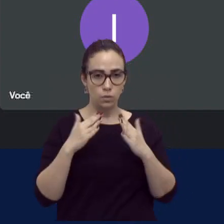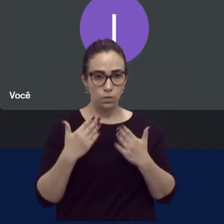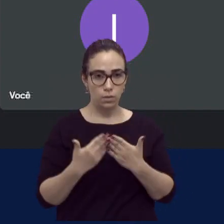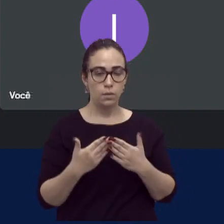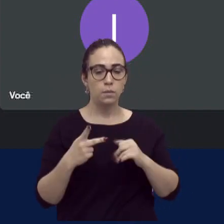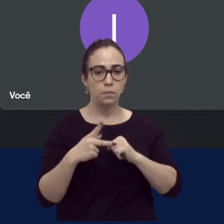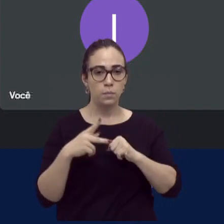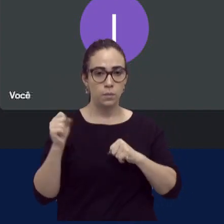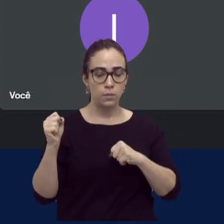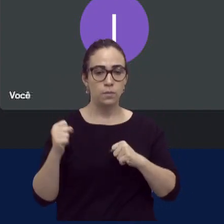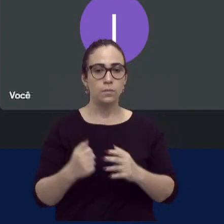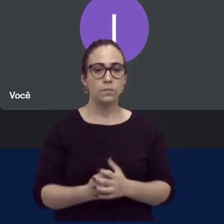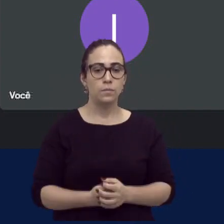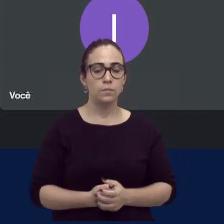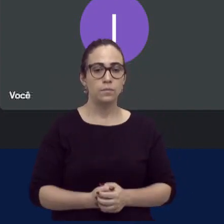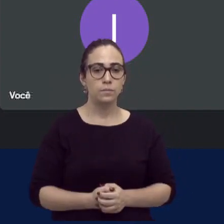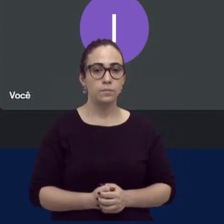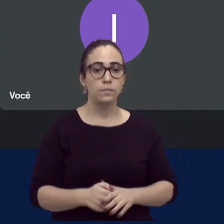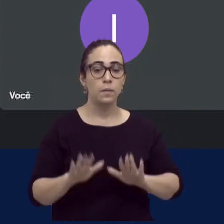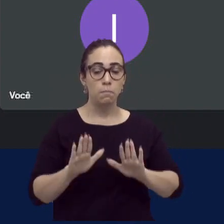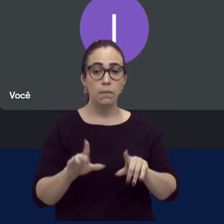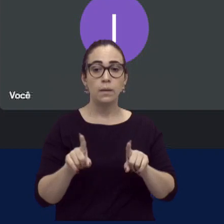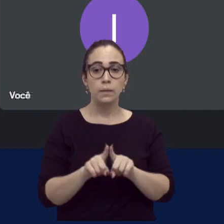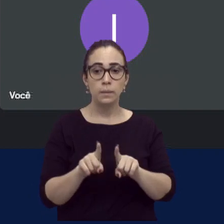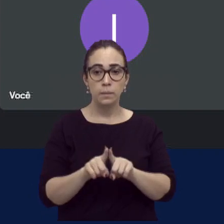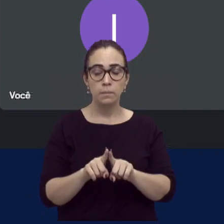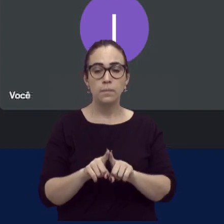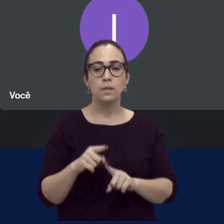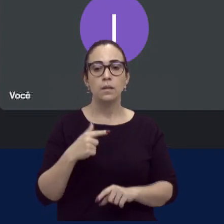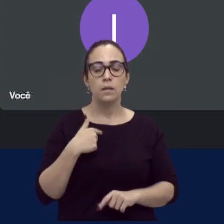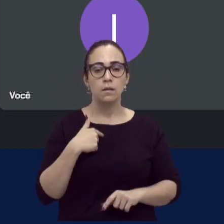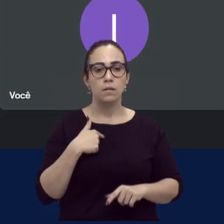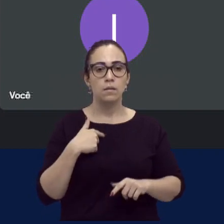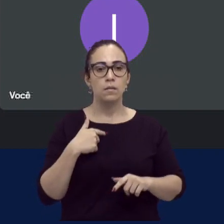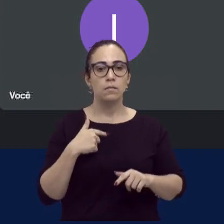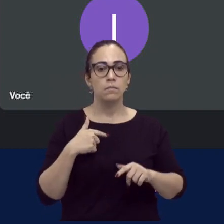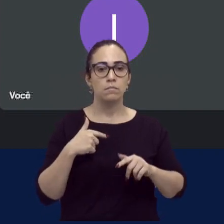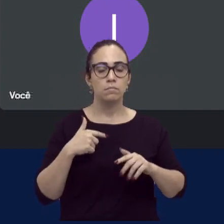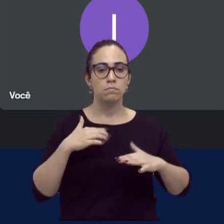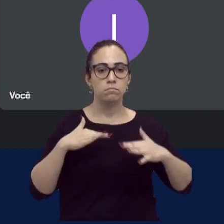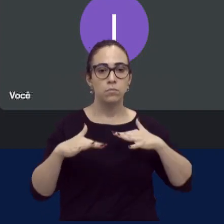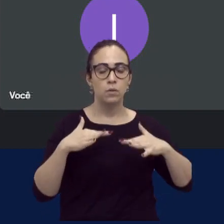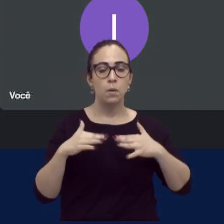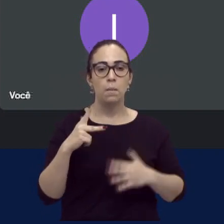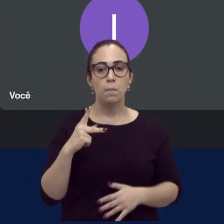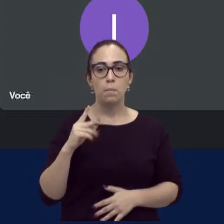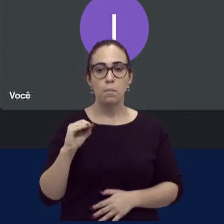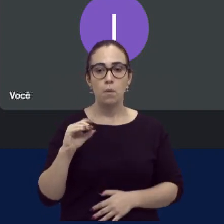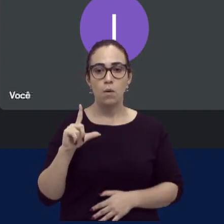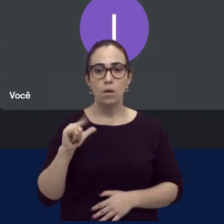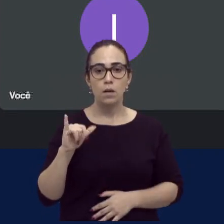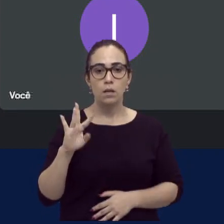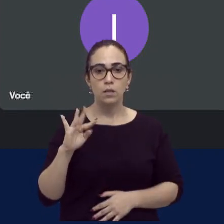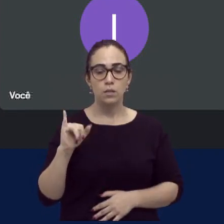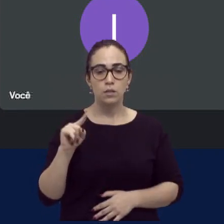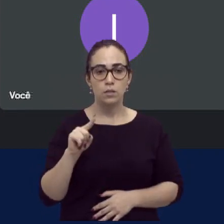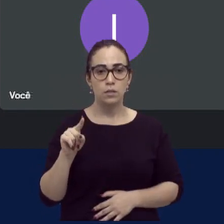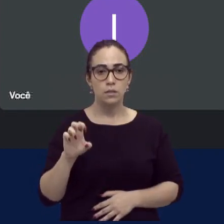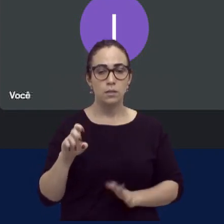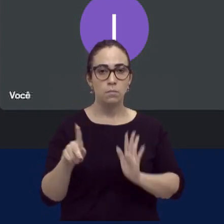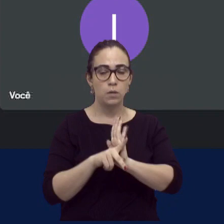especialização é em gestão escolar. Porém, eu também sou mobilizadora da Politize, Embaixada de